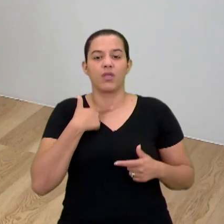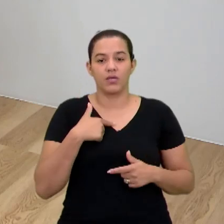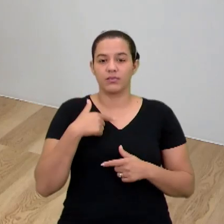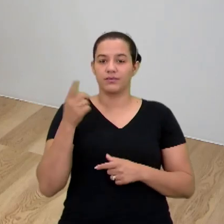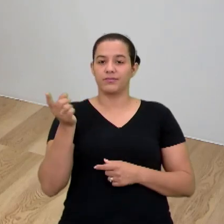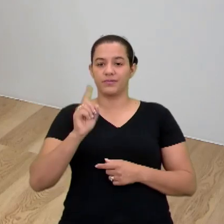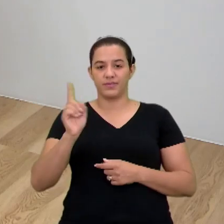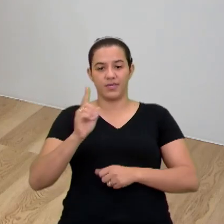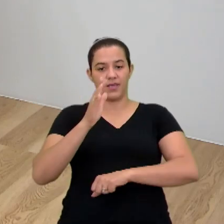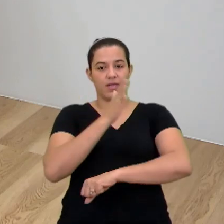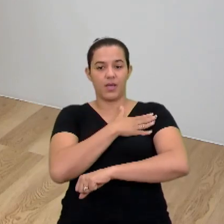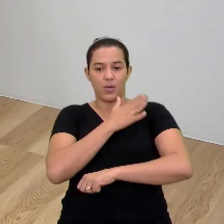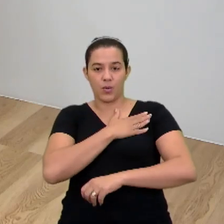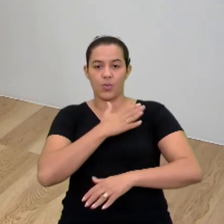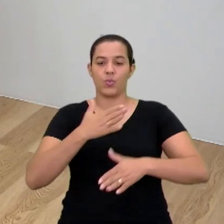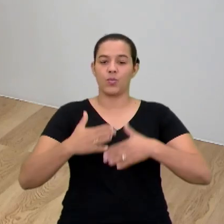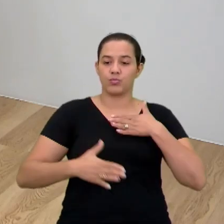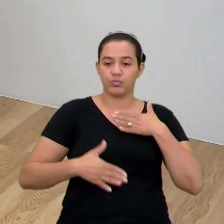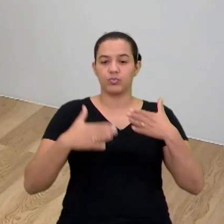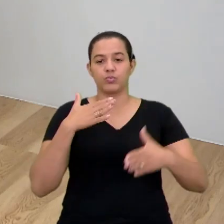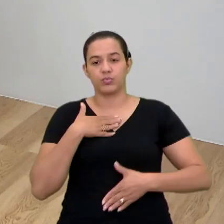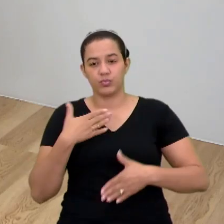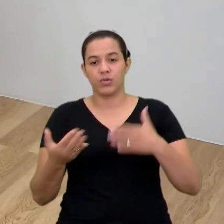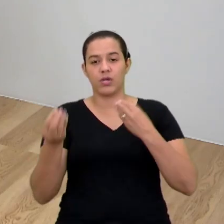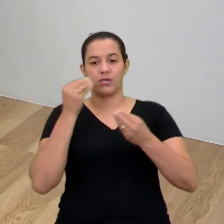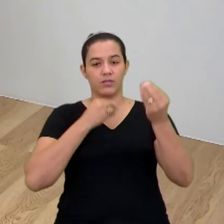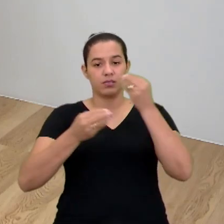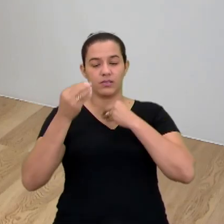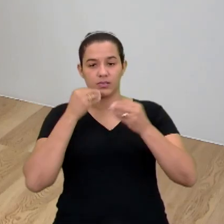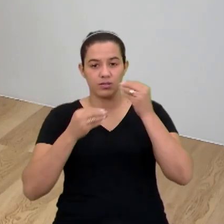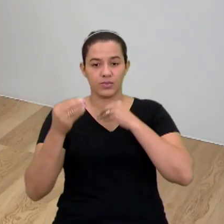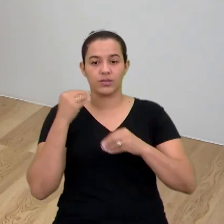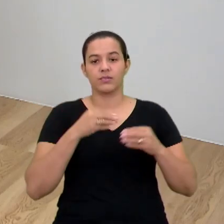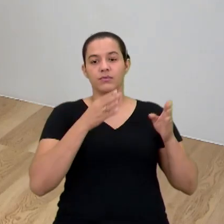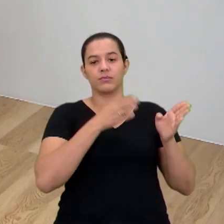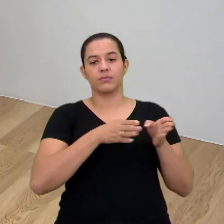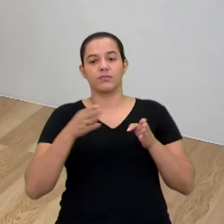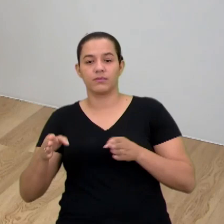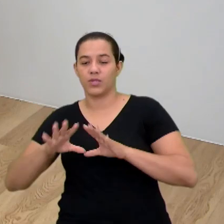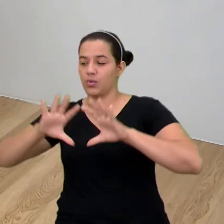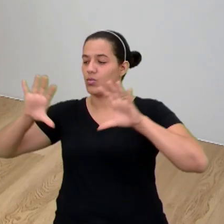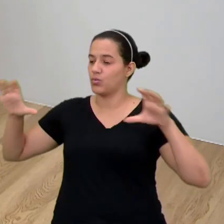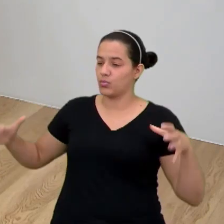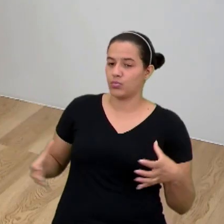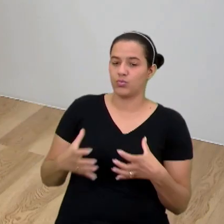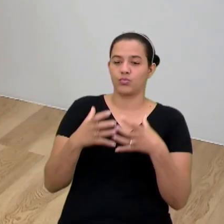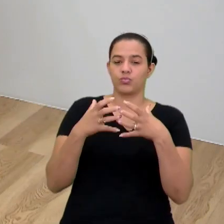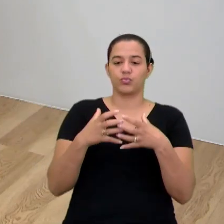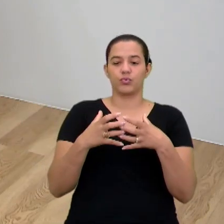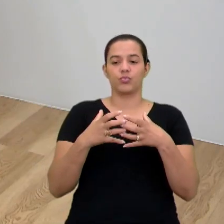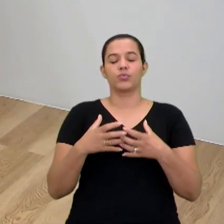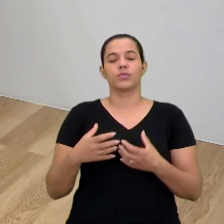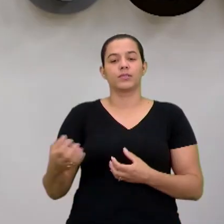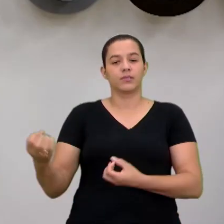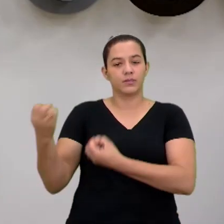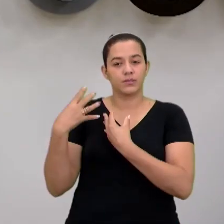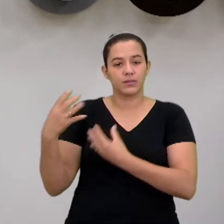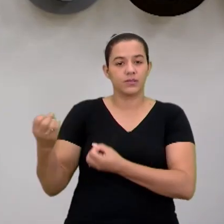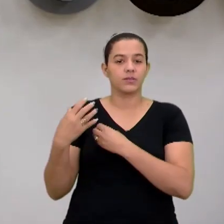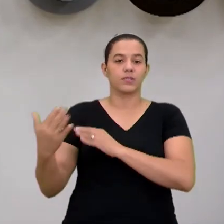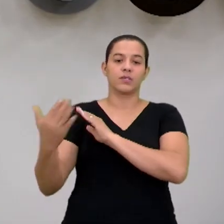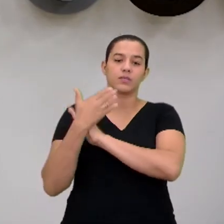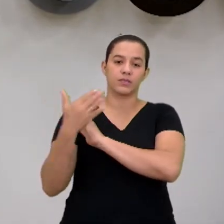treinou, muscular também, a alimentação que ele... Né, a equipe Sim. que trabalha com ele, que faz todo